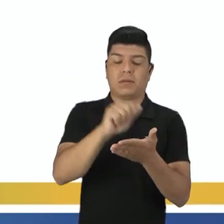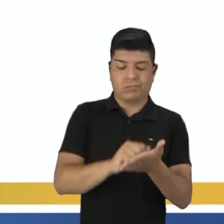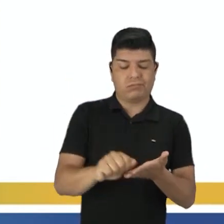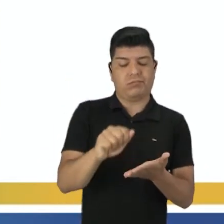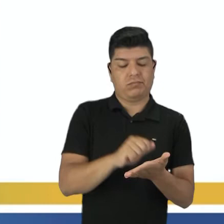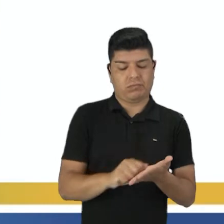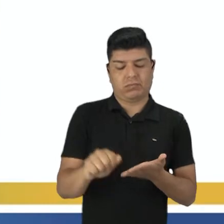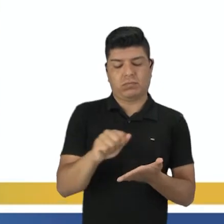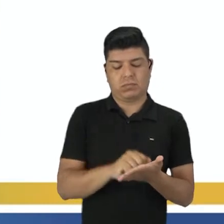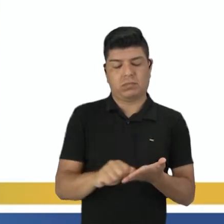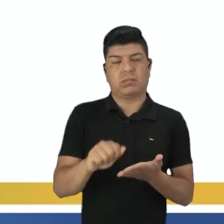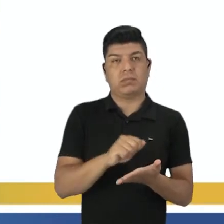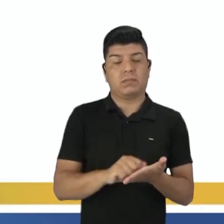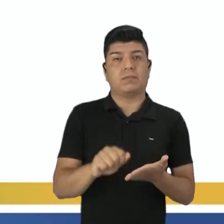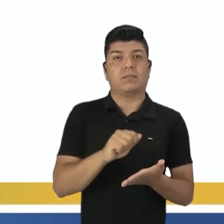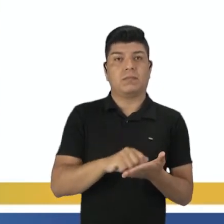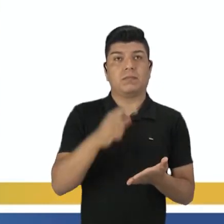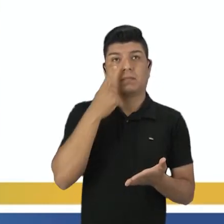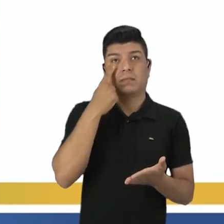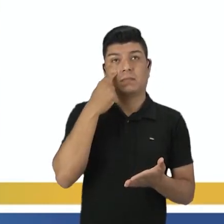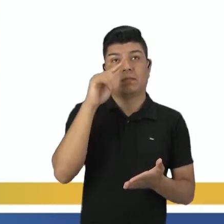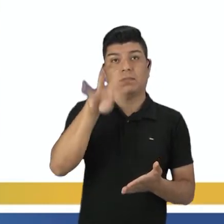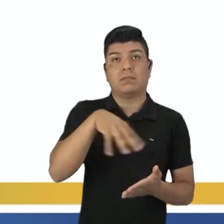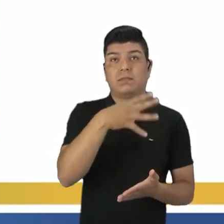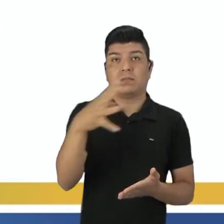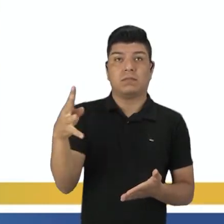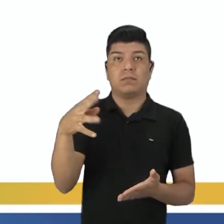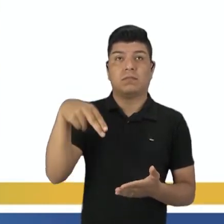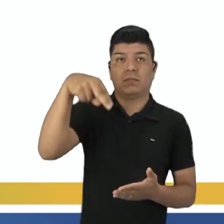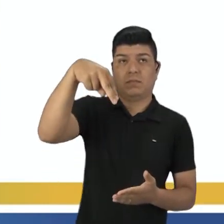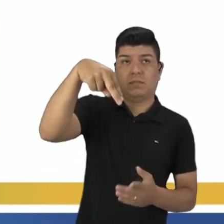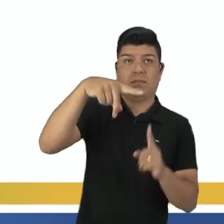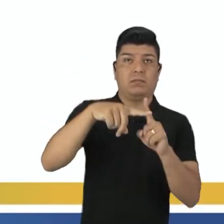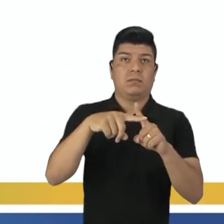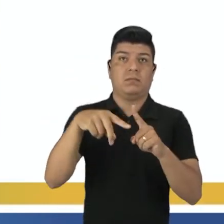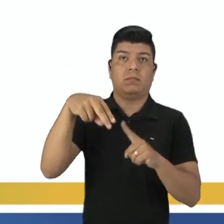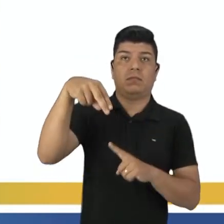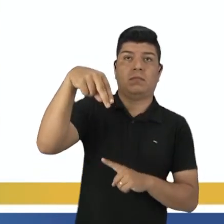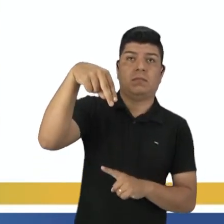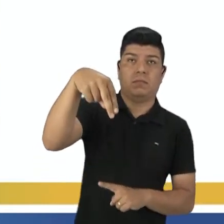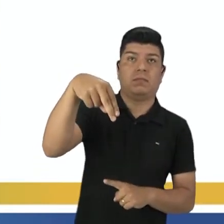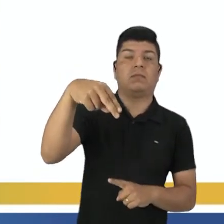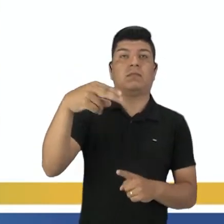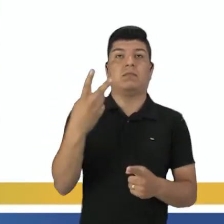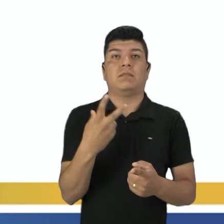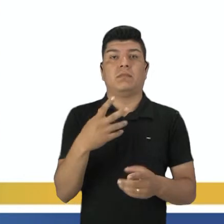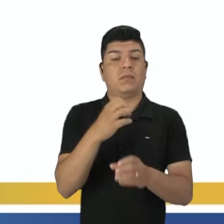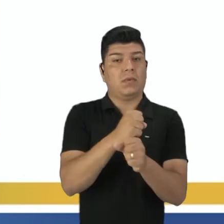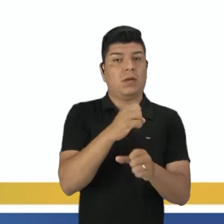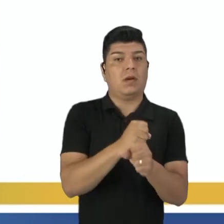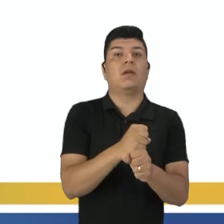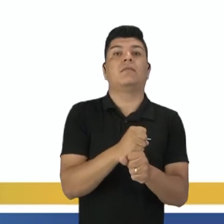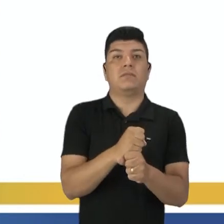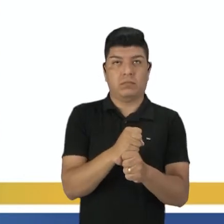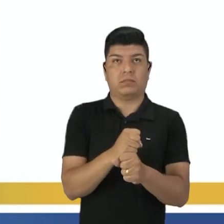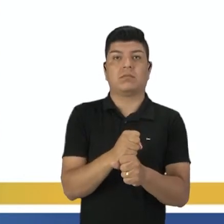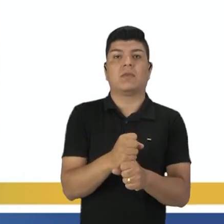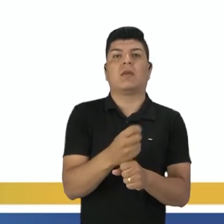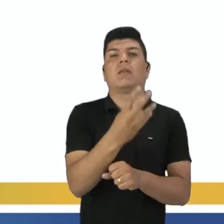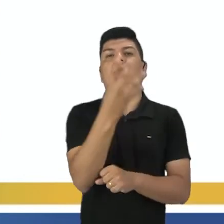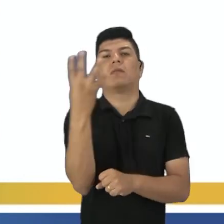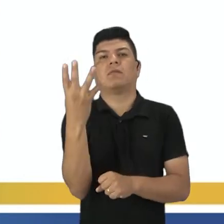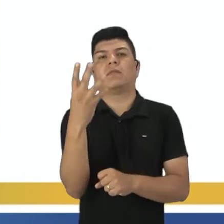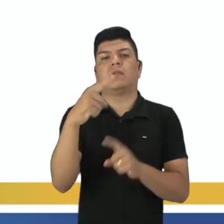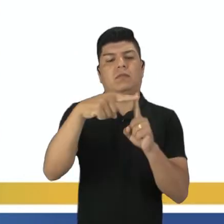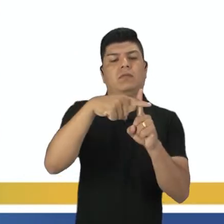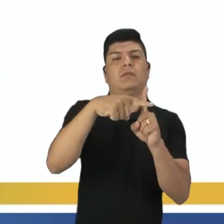aí, olha. Observe ali naquela coluna que aparece M mais N, né? M mais N é o somatório das faces, né? Então, quantas vezes eu